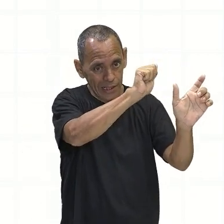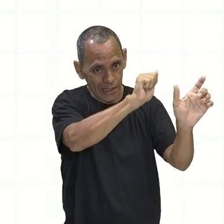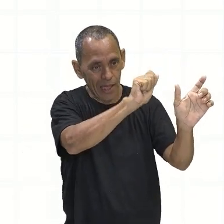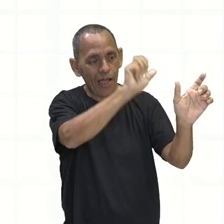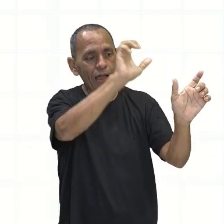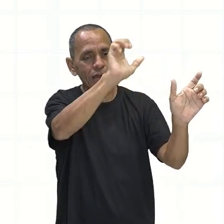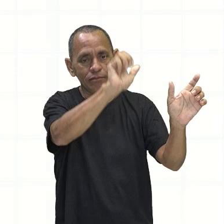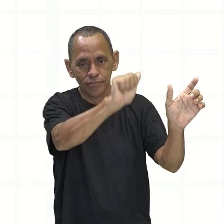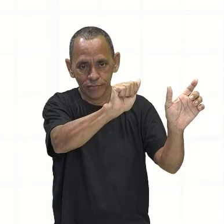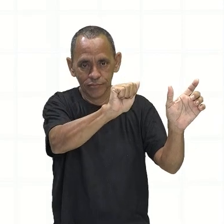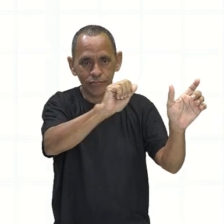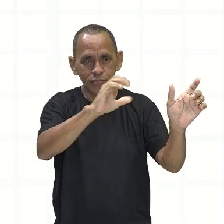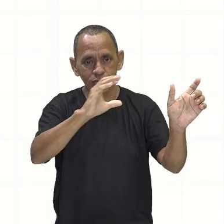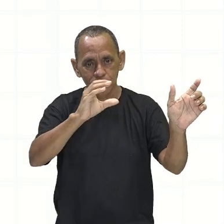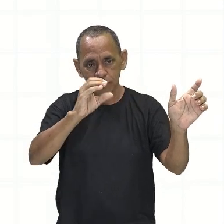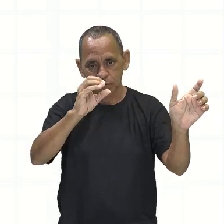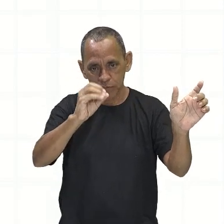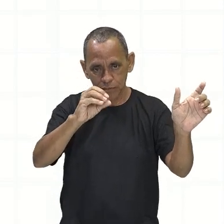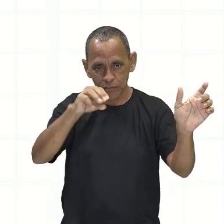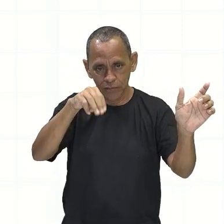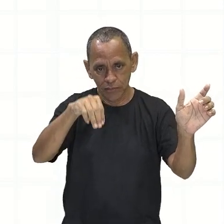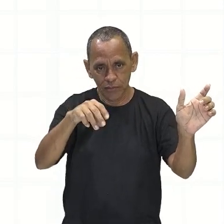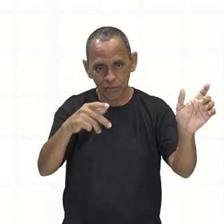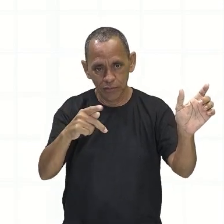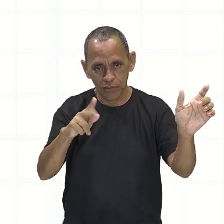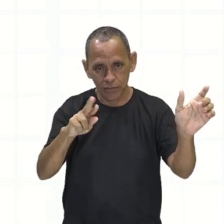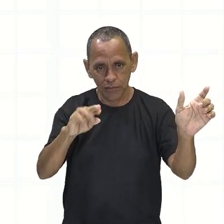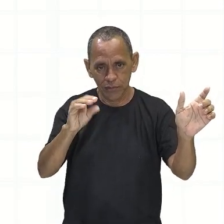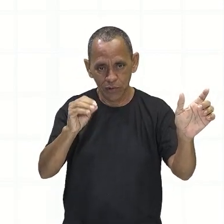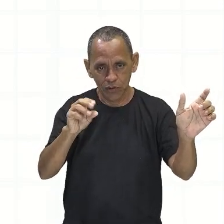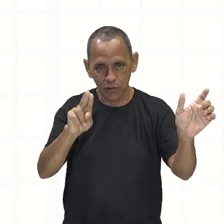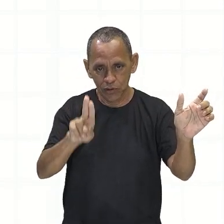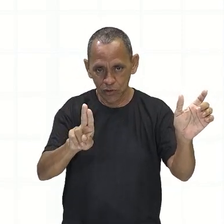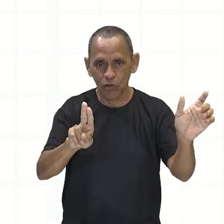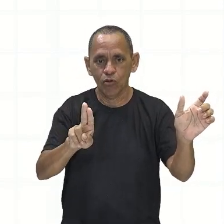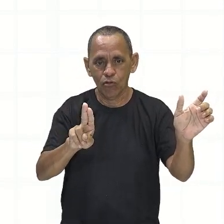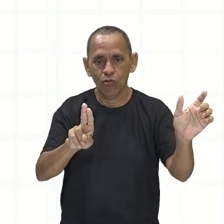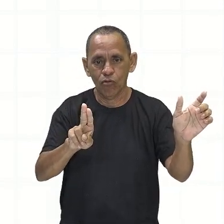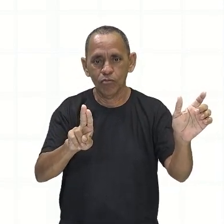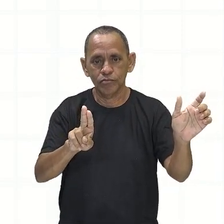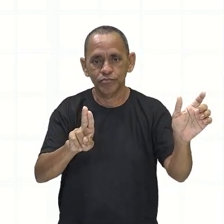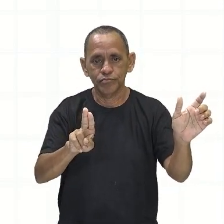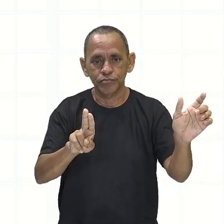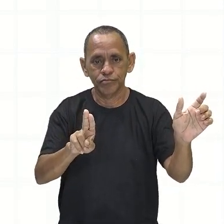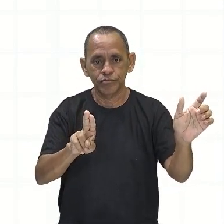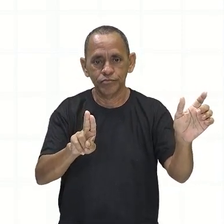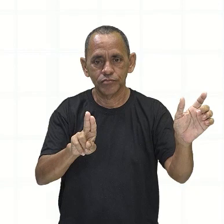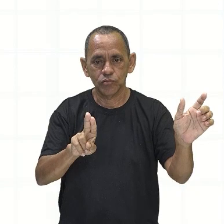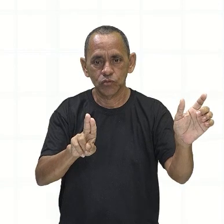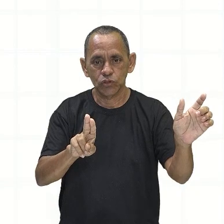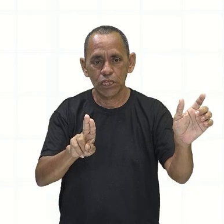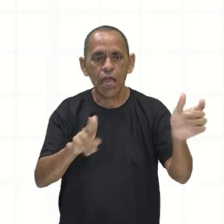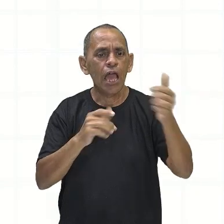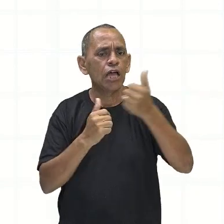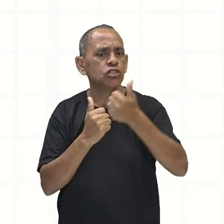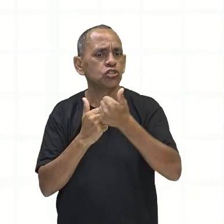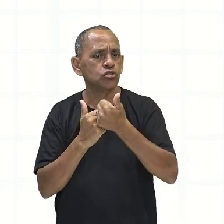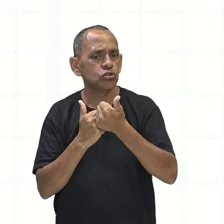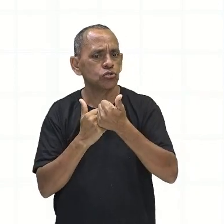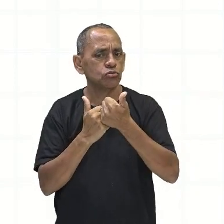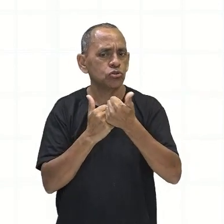ela a comprou. Esse elemento aqui, ele retoma esse pronome, ele